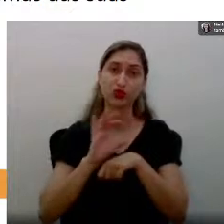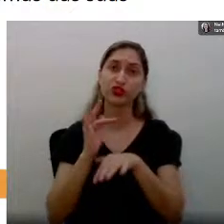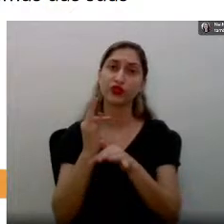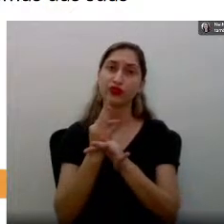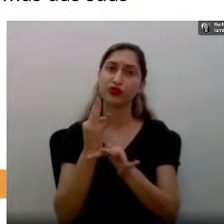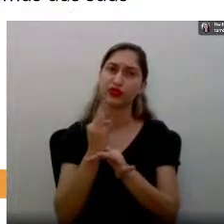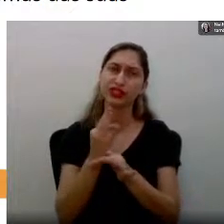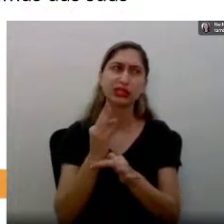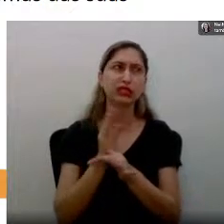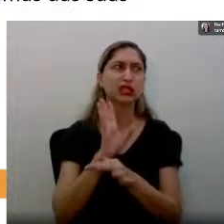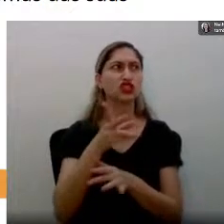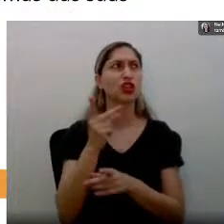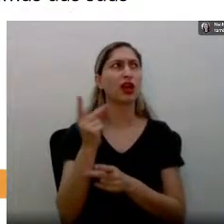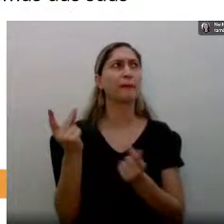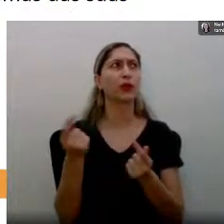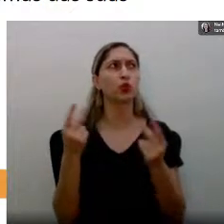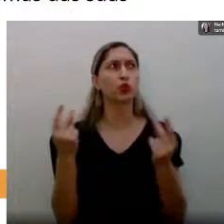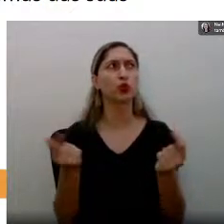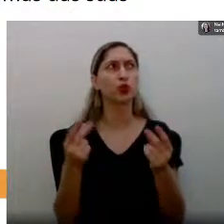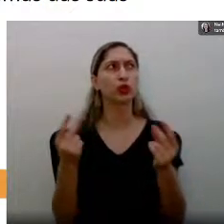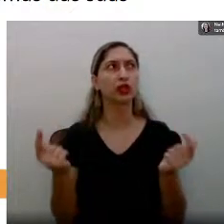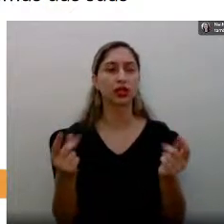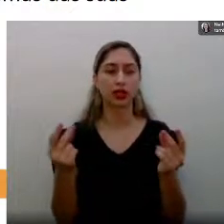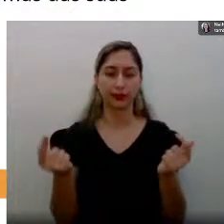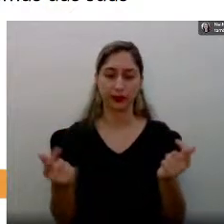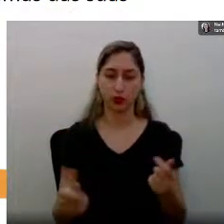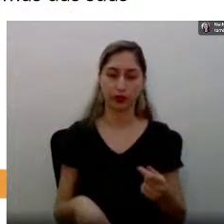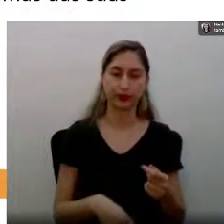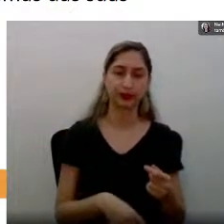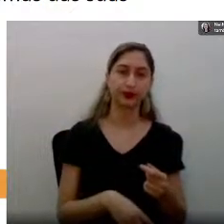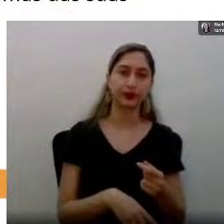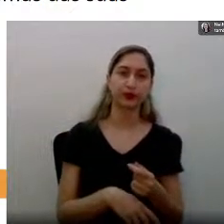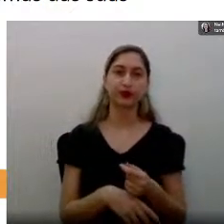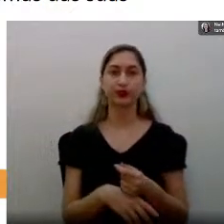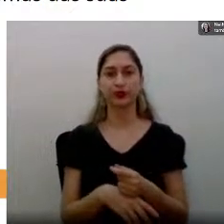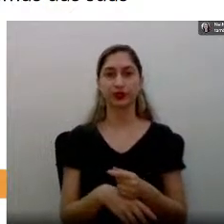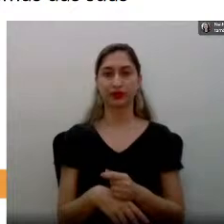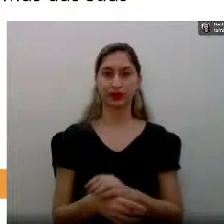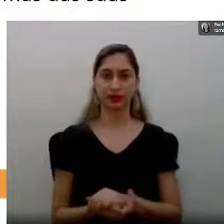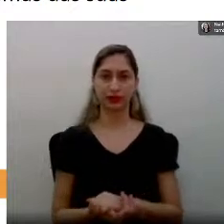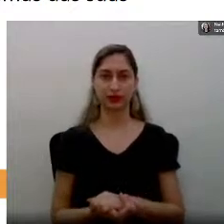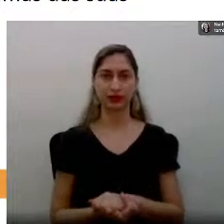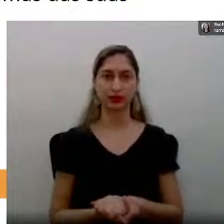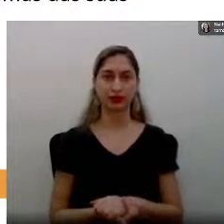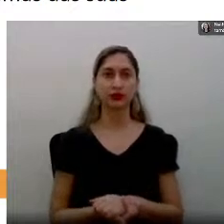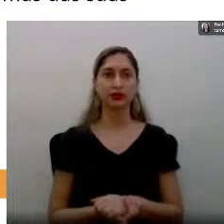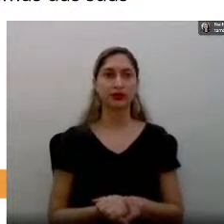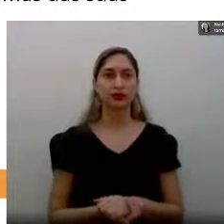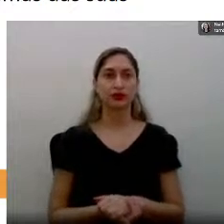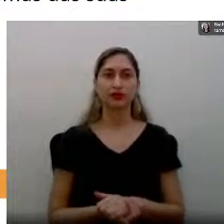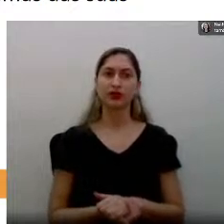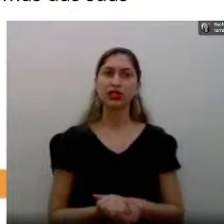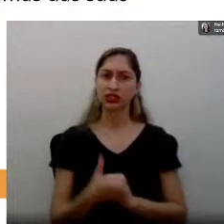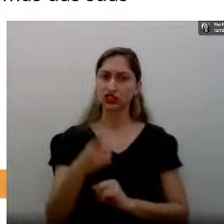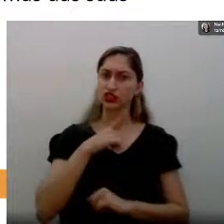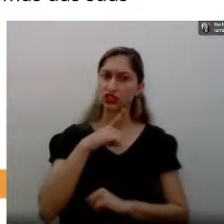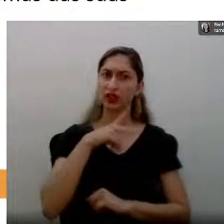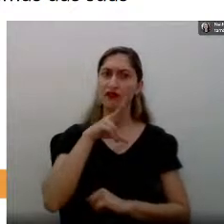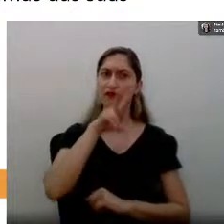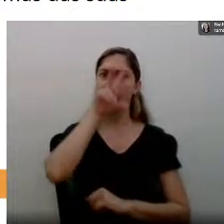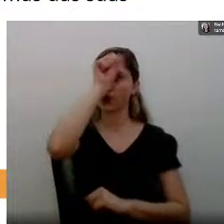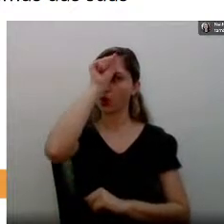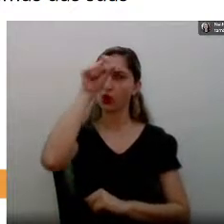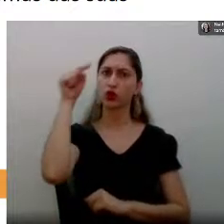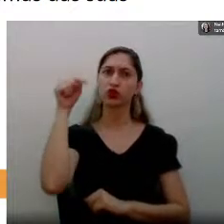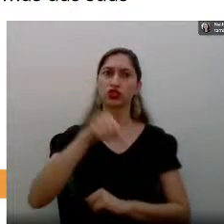universidade a gente tinha um como é que eu falar uma cena da astronomia bem forte aqui por causa dos